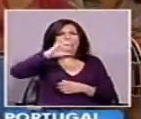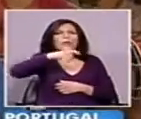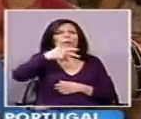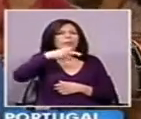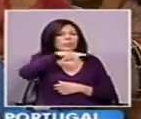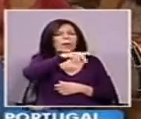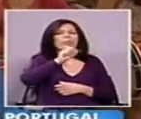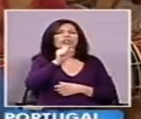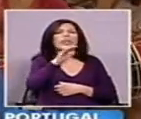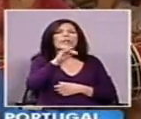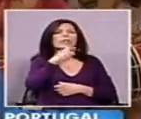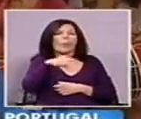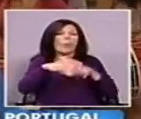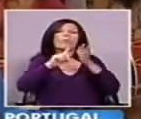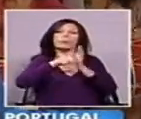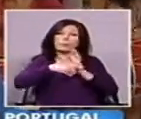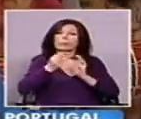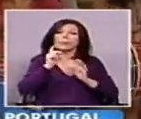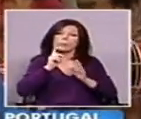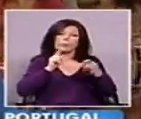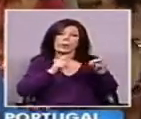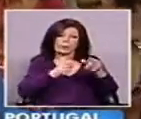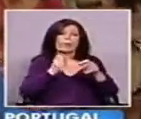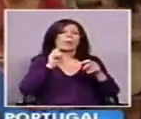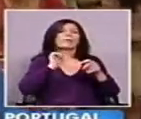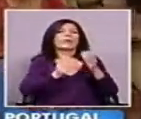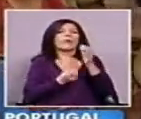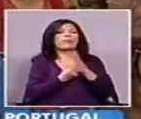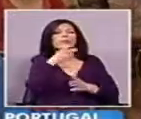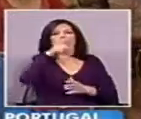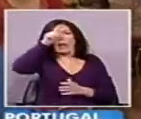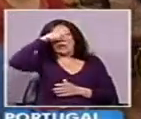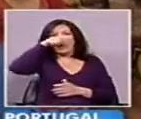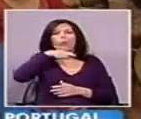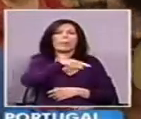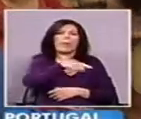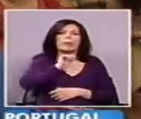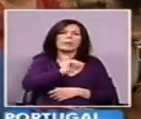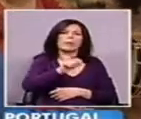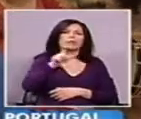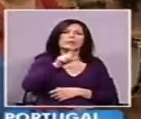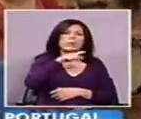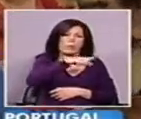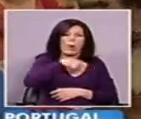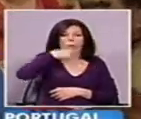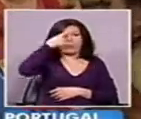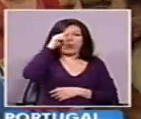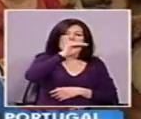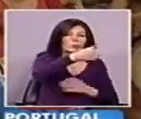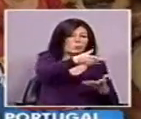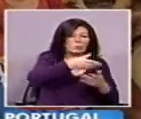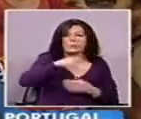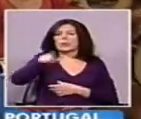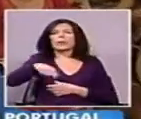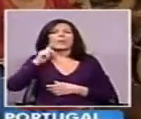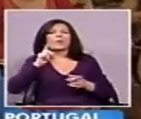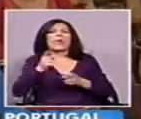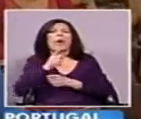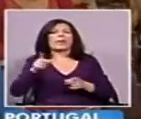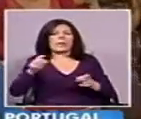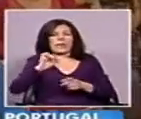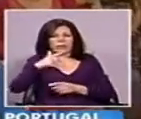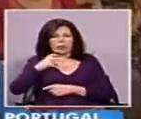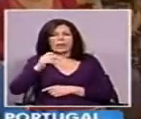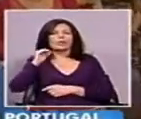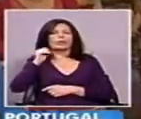Orquestra Geração, que é um projeto muito importante da Fundação Gulbenkian de Lisboa. Convidamos a Orquestra Som da Rua, que é